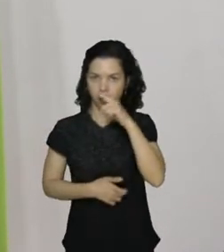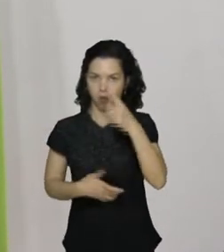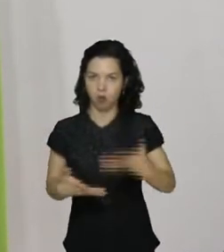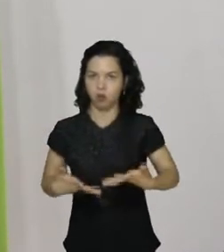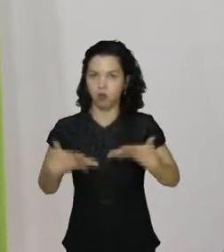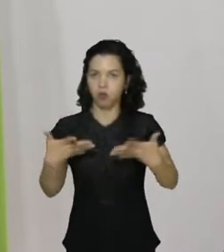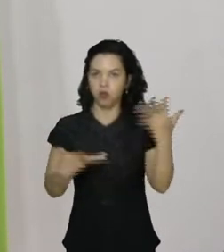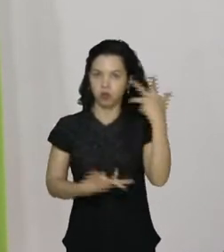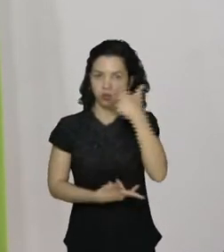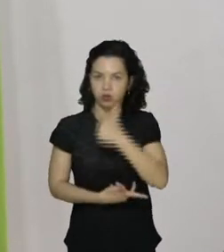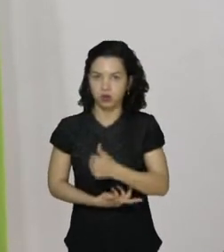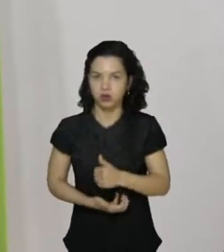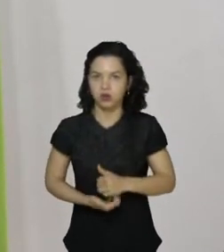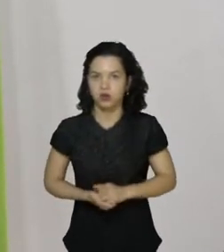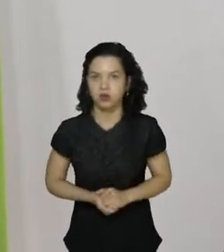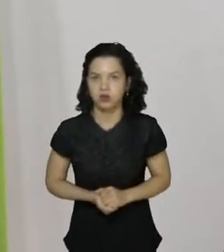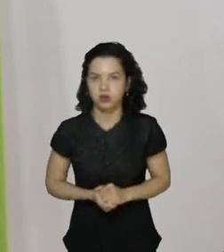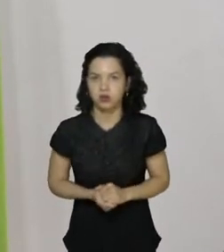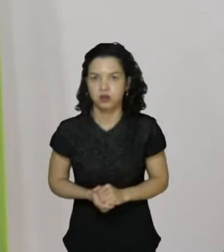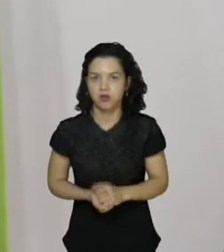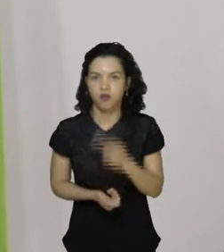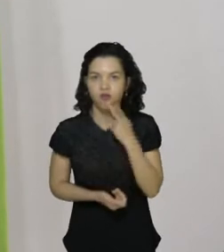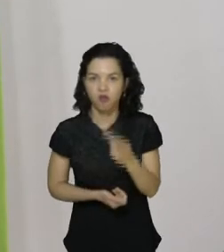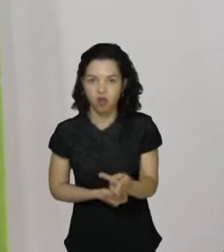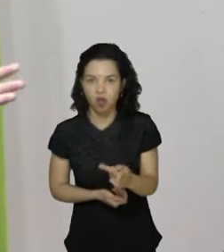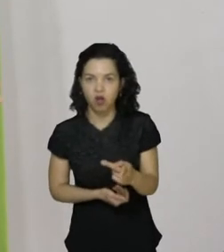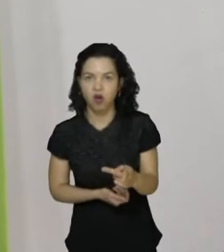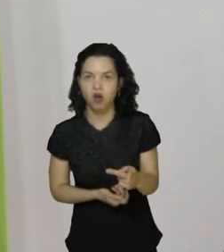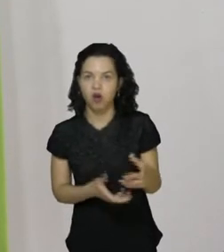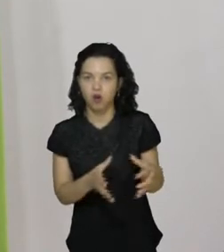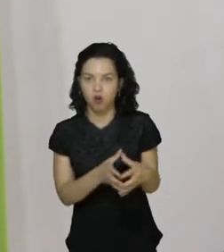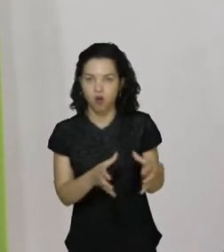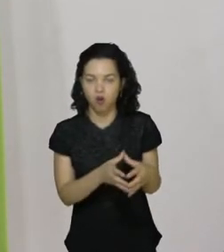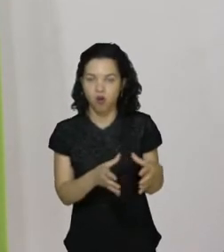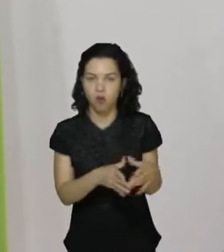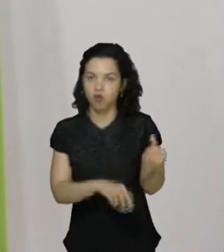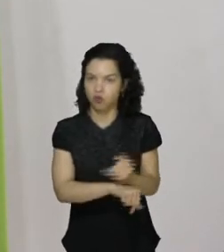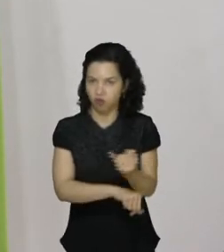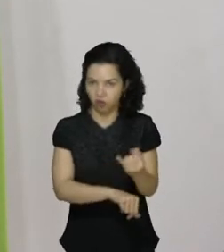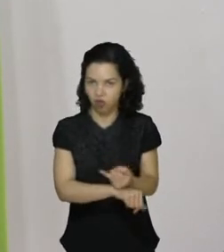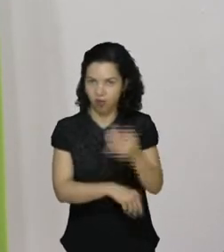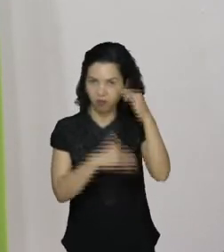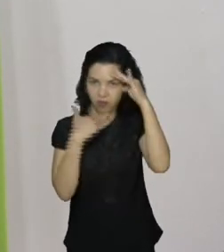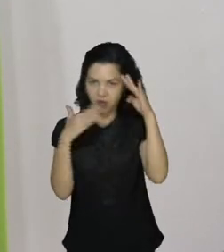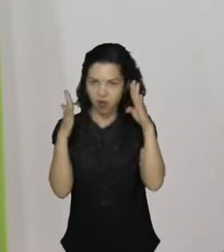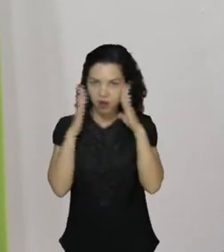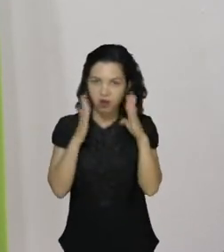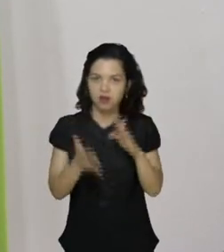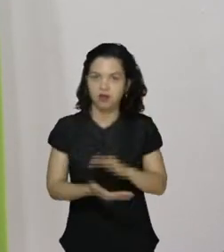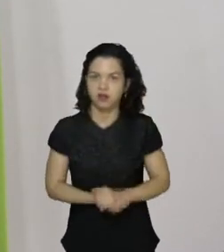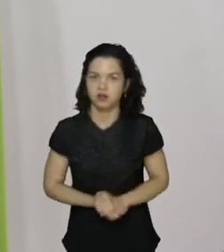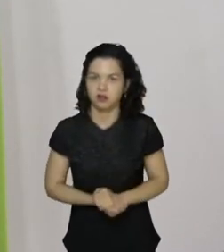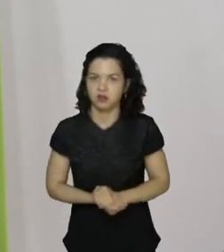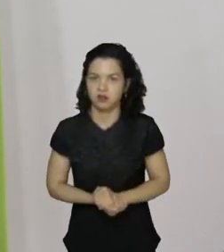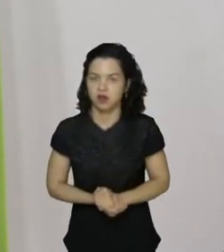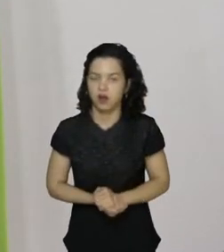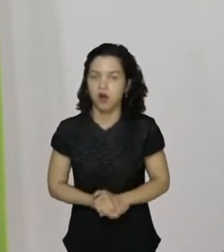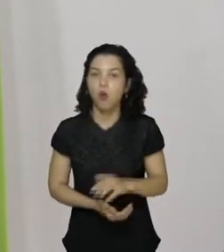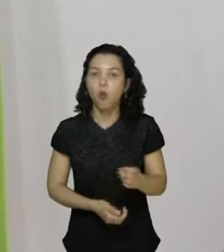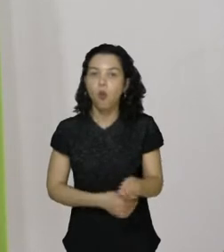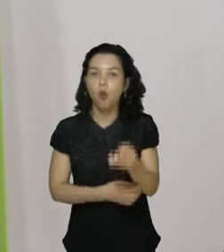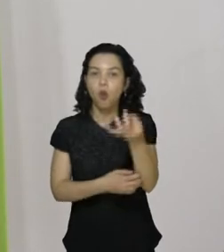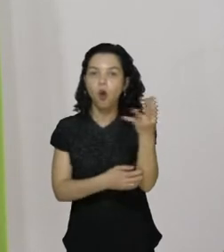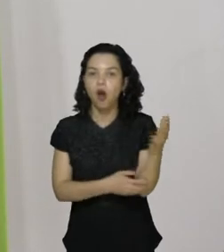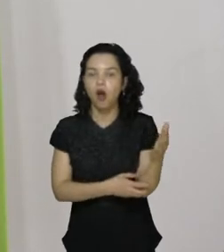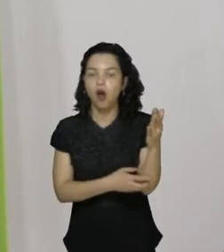refinado, erudito, né? E chamou o povo de Joinville de brega? Bom, quantos foram os eleitores joinvilenses que votaram no